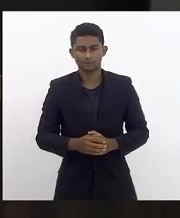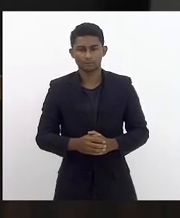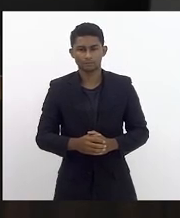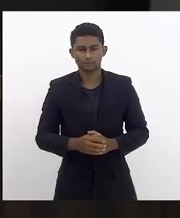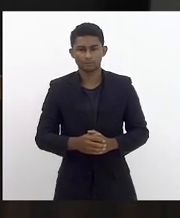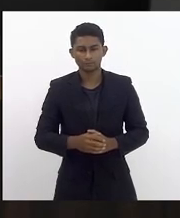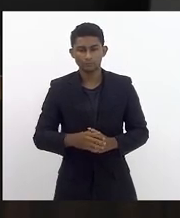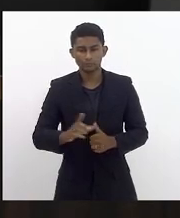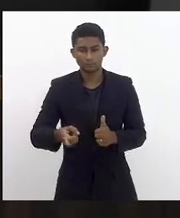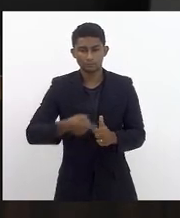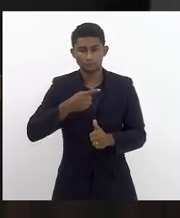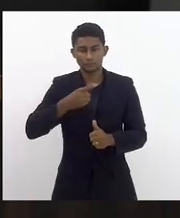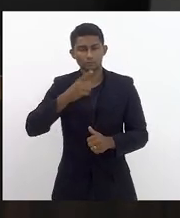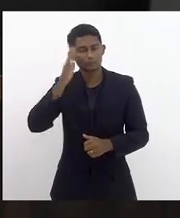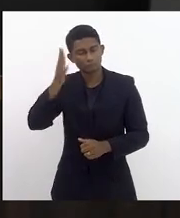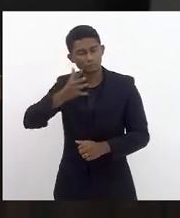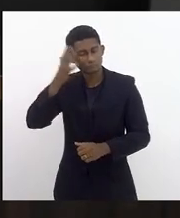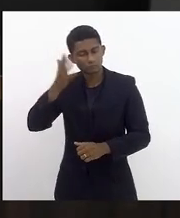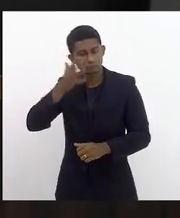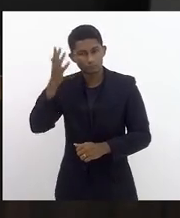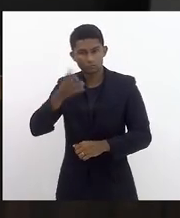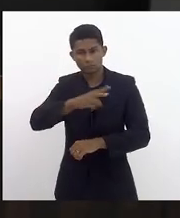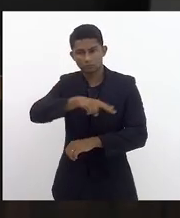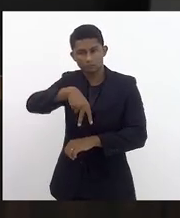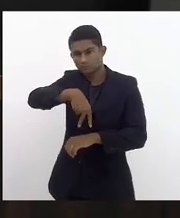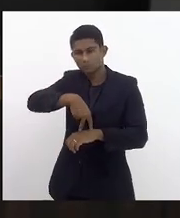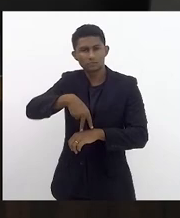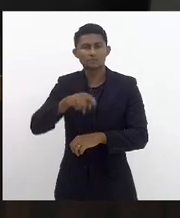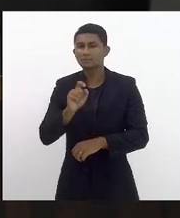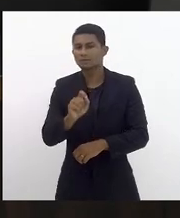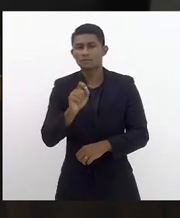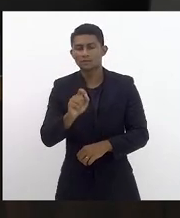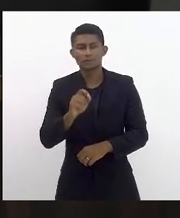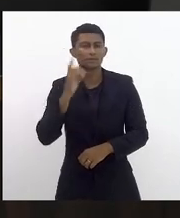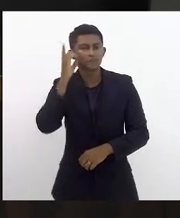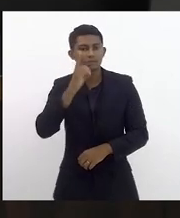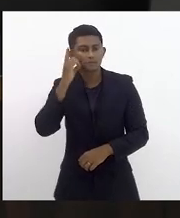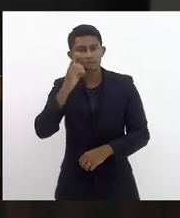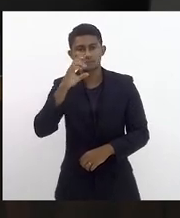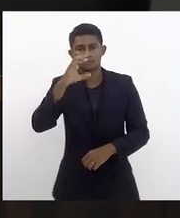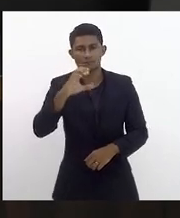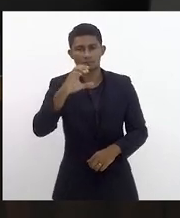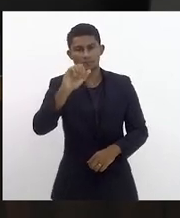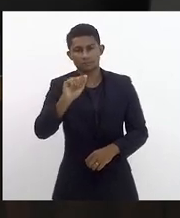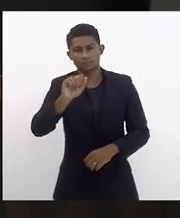Primeiro orador inscrito, nobre deputado Carlos Macedo.